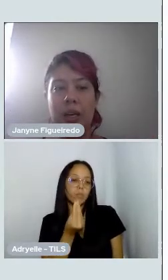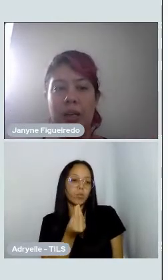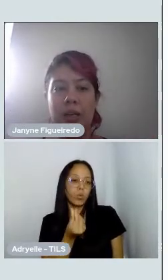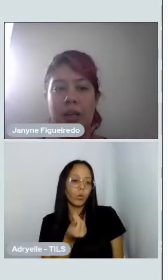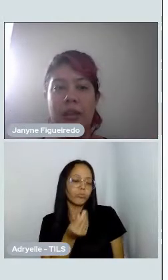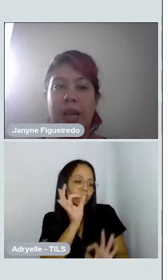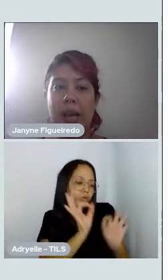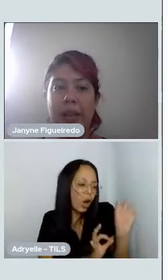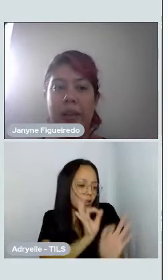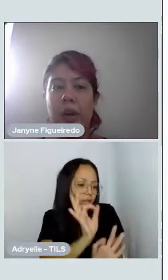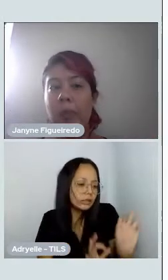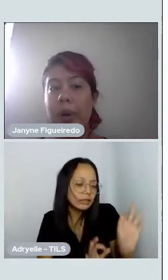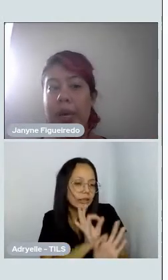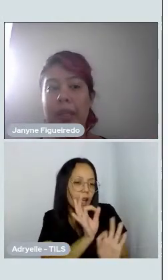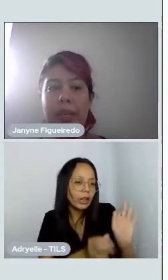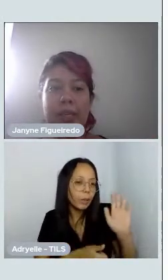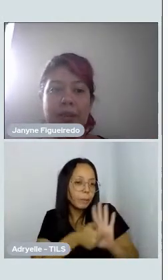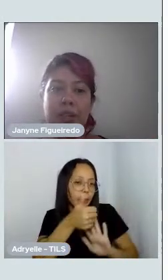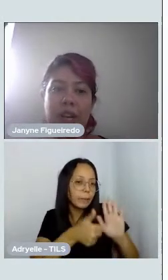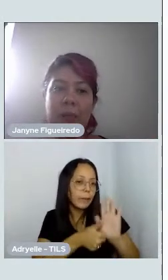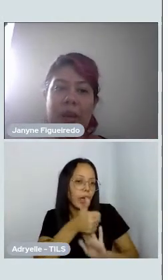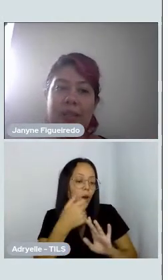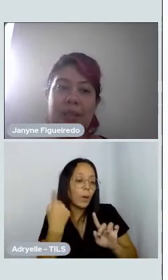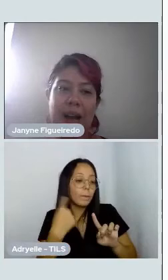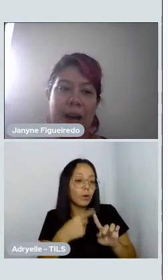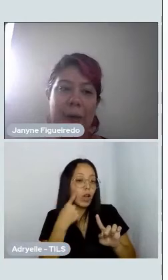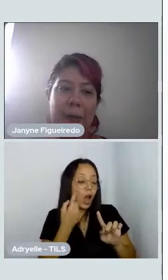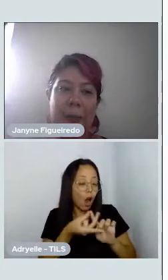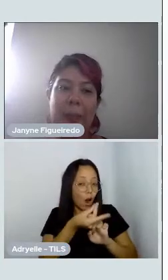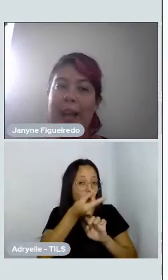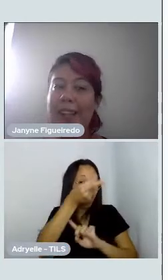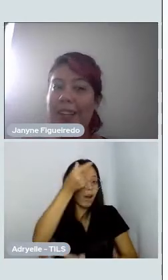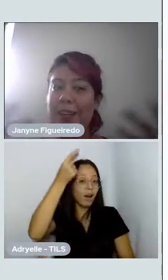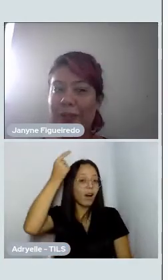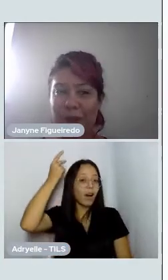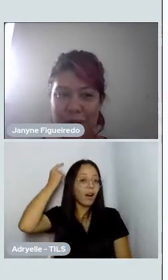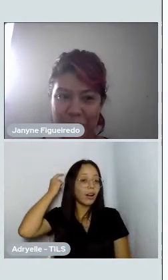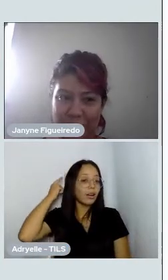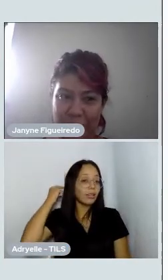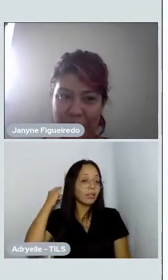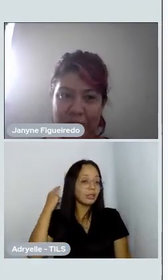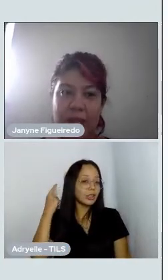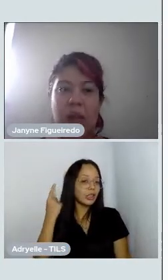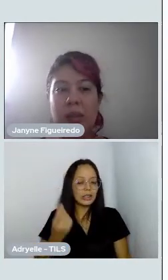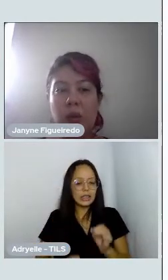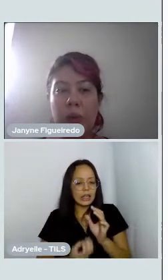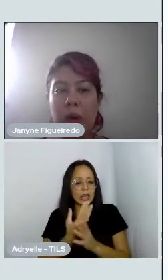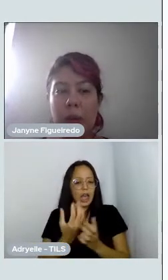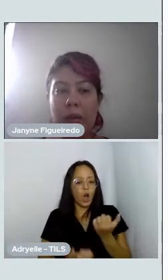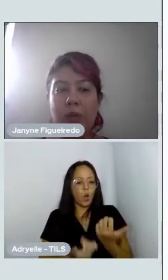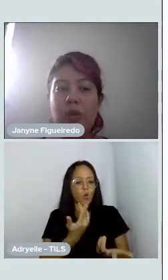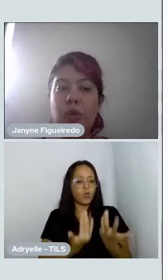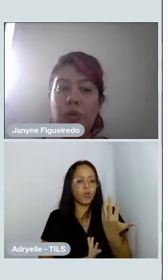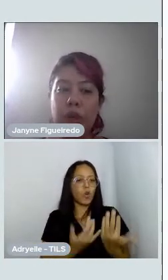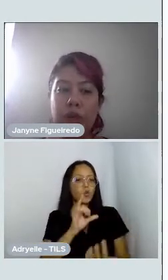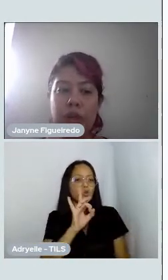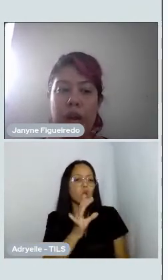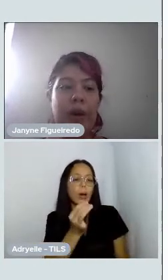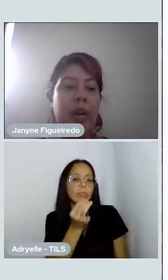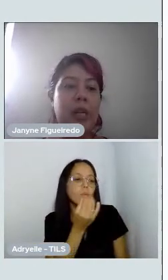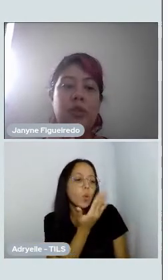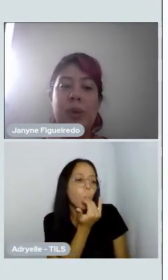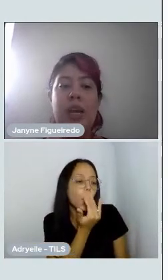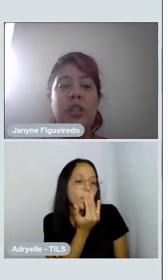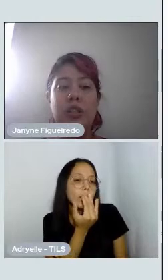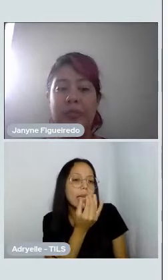pré-digerida, certo? Porque antes disso a gente tem que pensar, antes do fogo, só se comiam alimentos